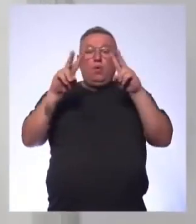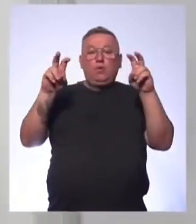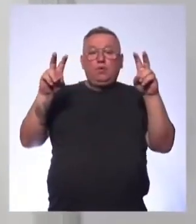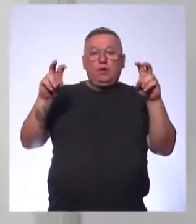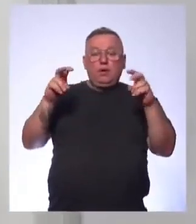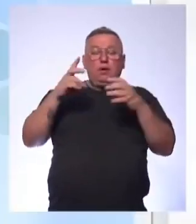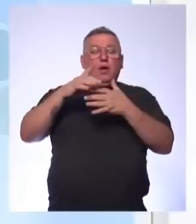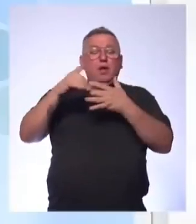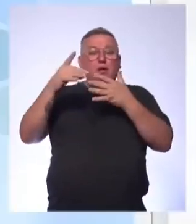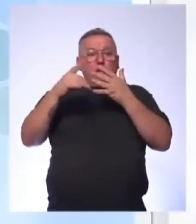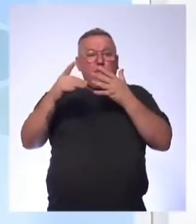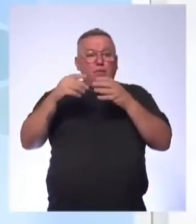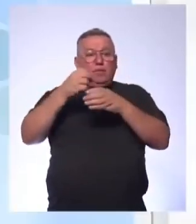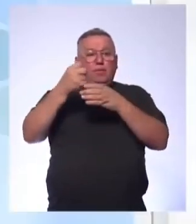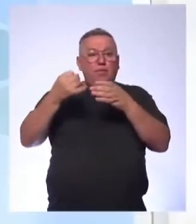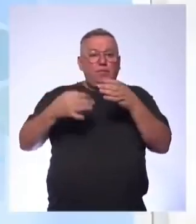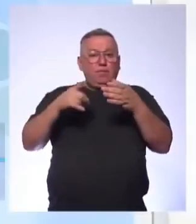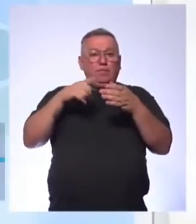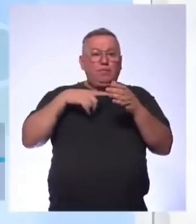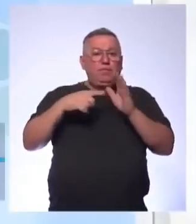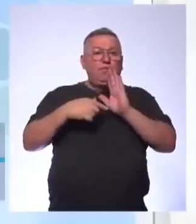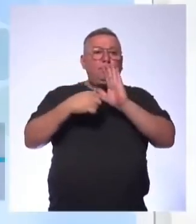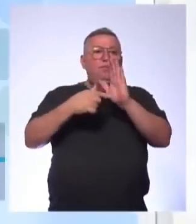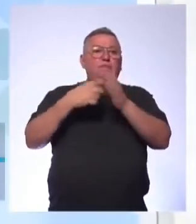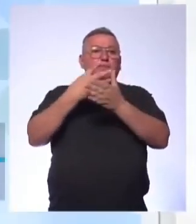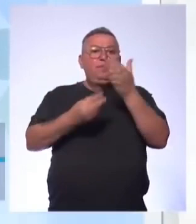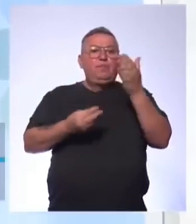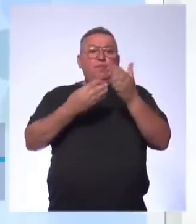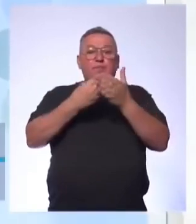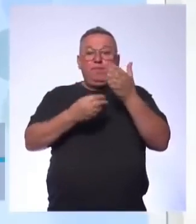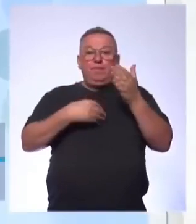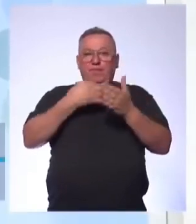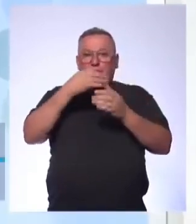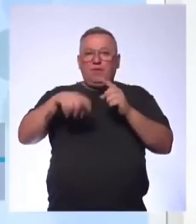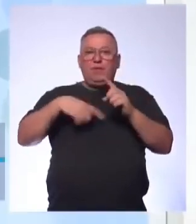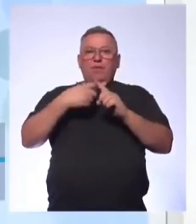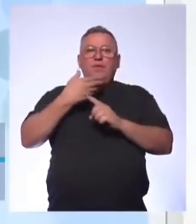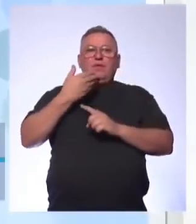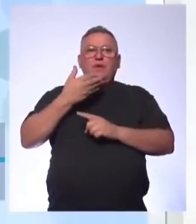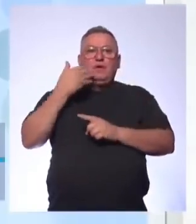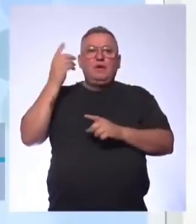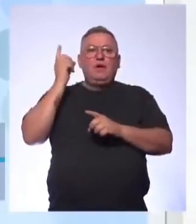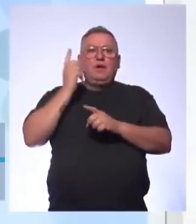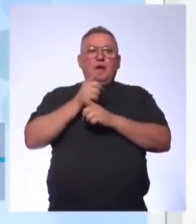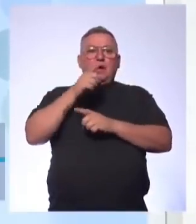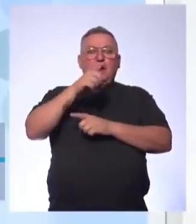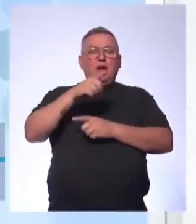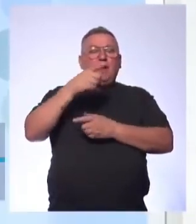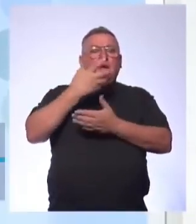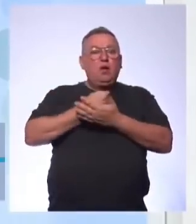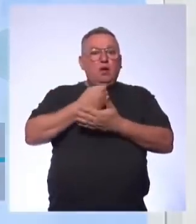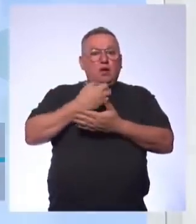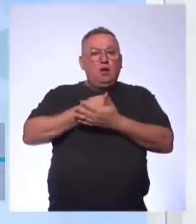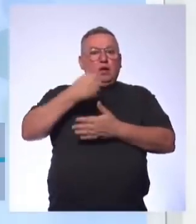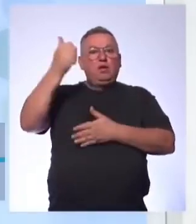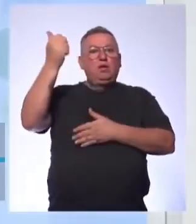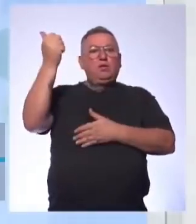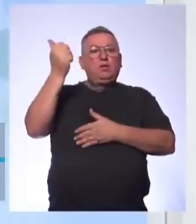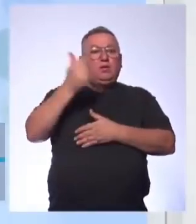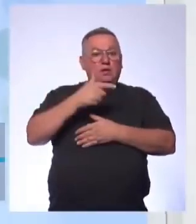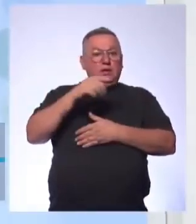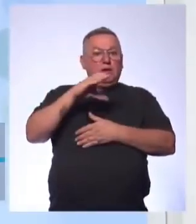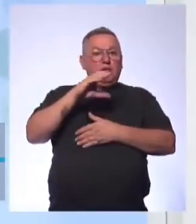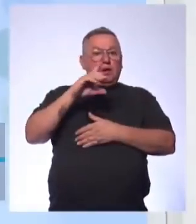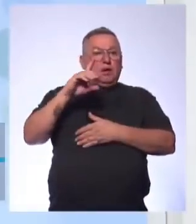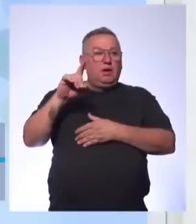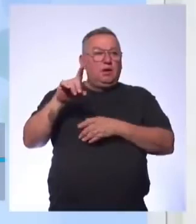a disciplina, o conteúdo que você quer, e aí você baixa. Eu achei mais fácil achar por aqui no aplicativo do que na sede,